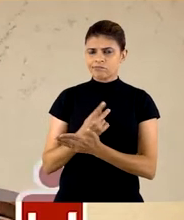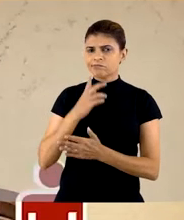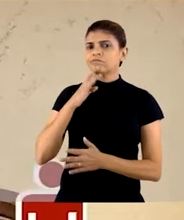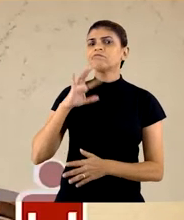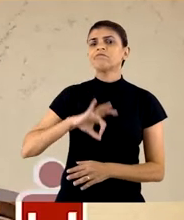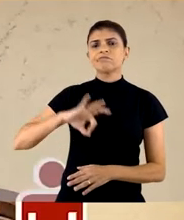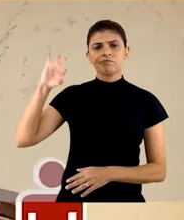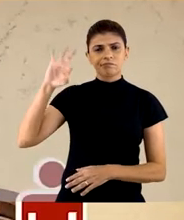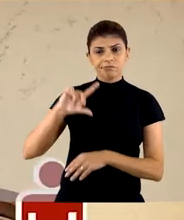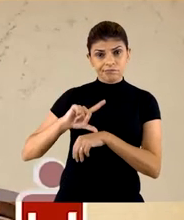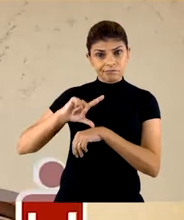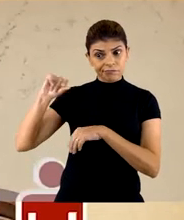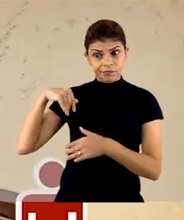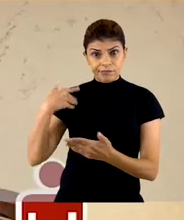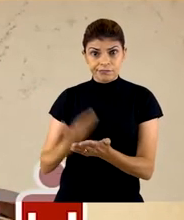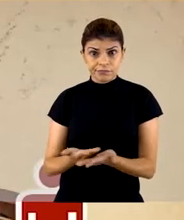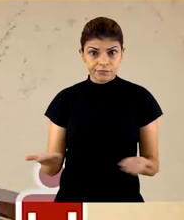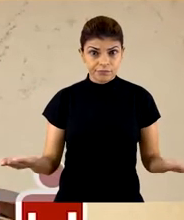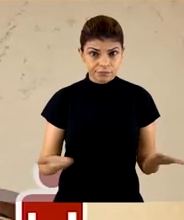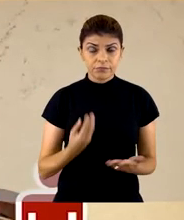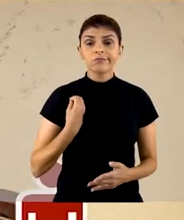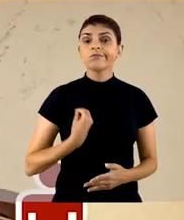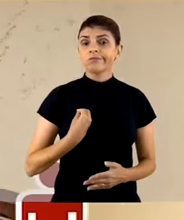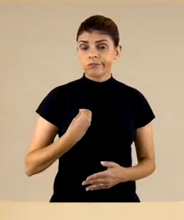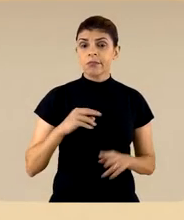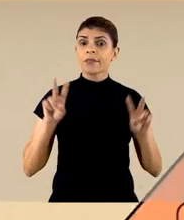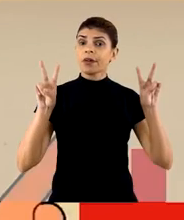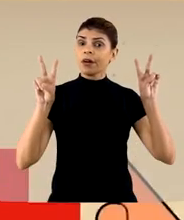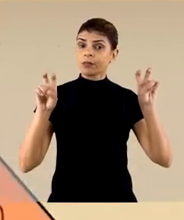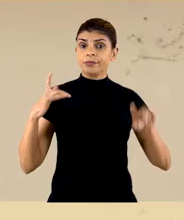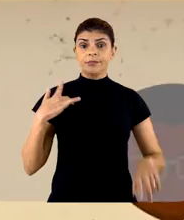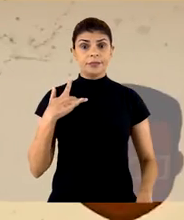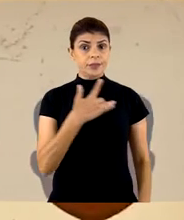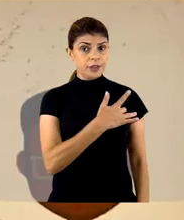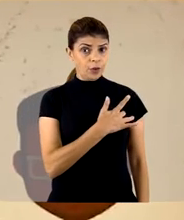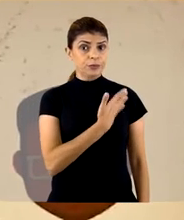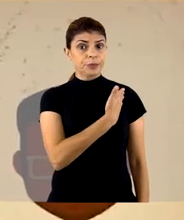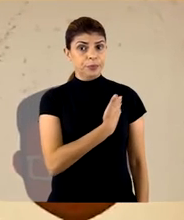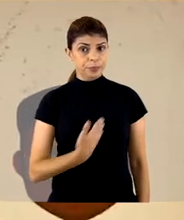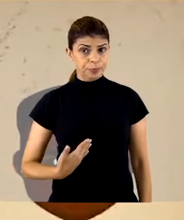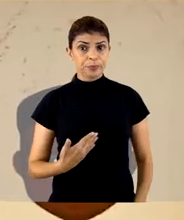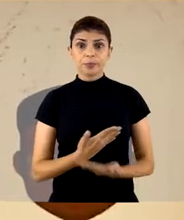proporções ainda são destaques no cenário atual quando o assunto é saúde pública.